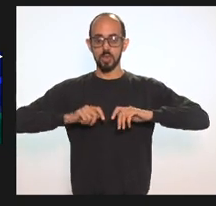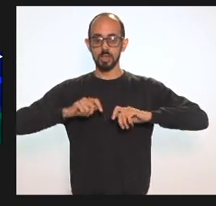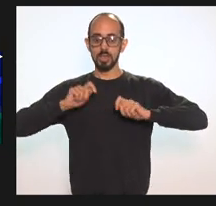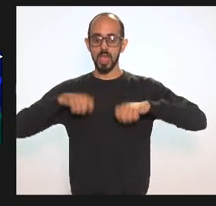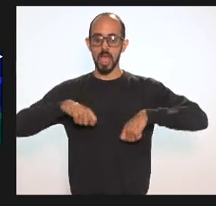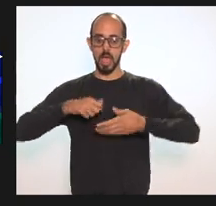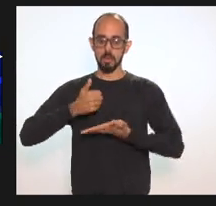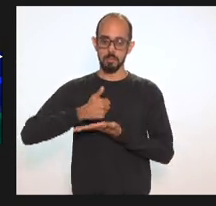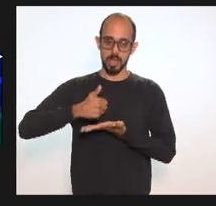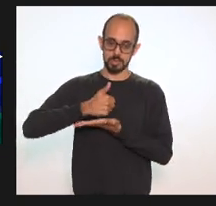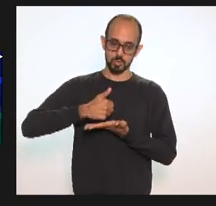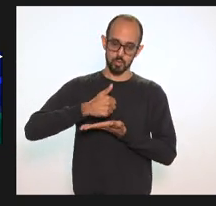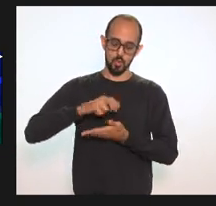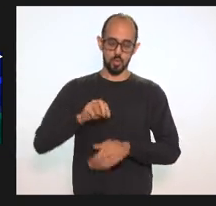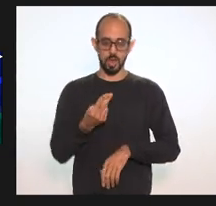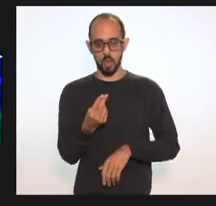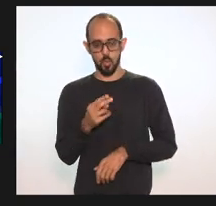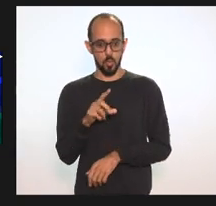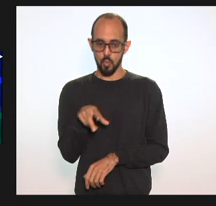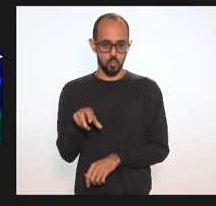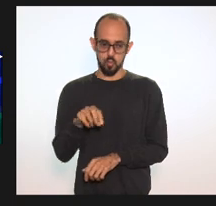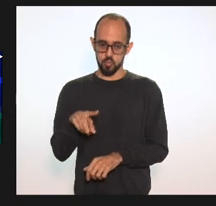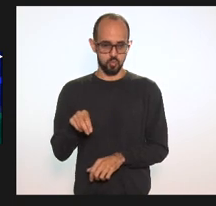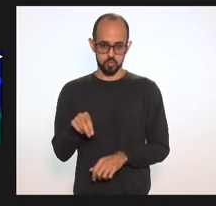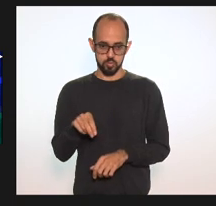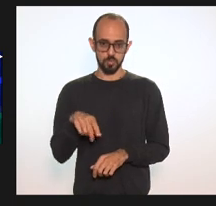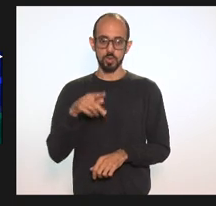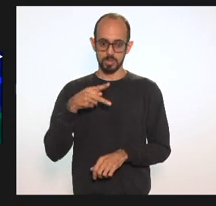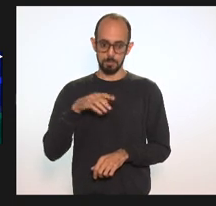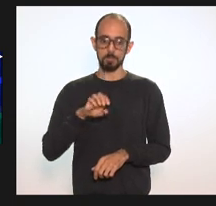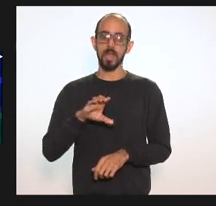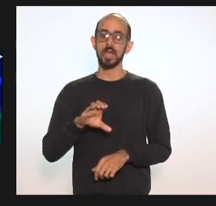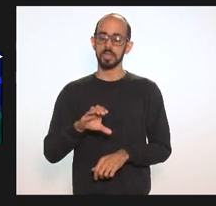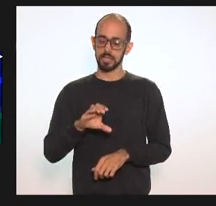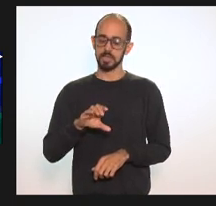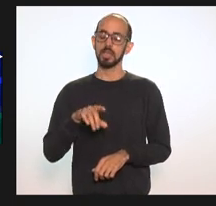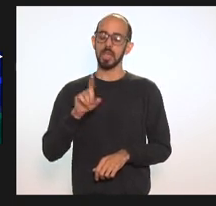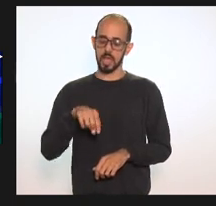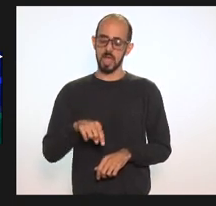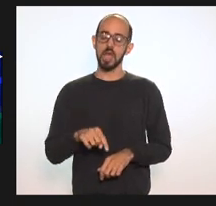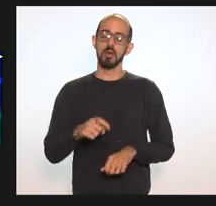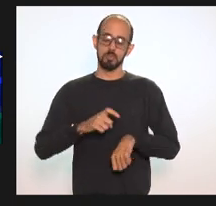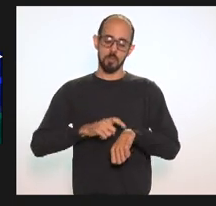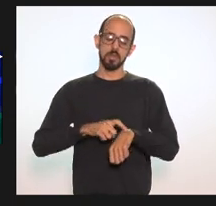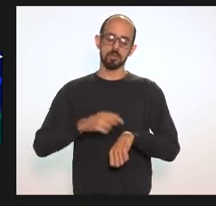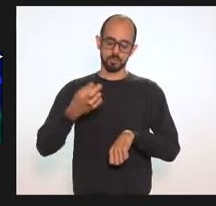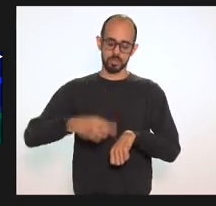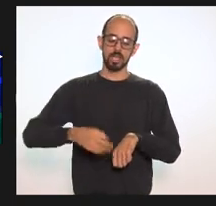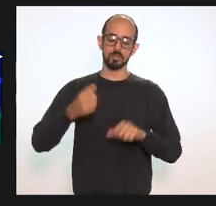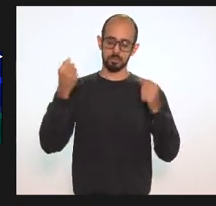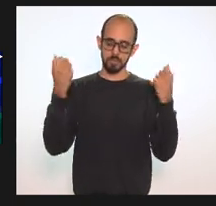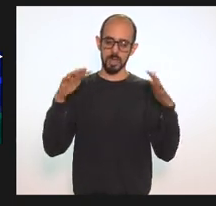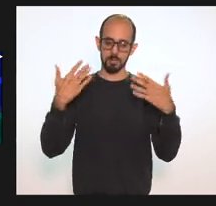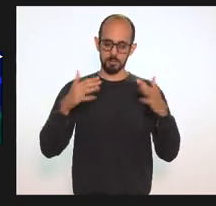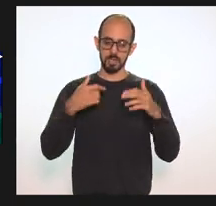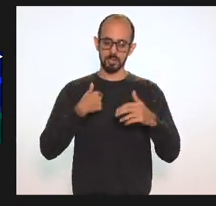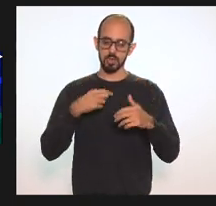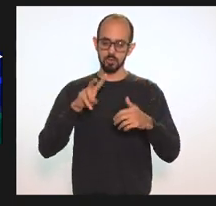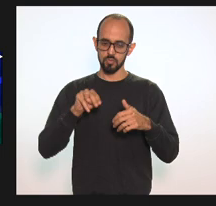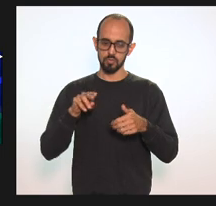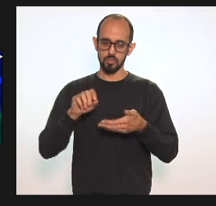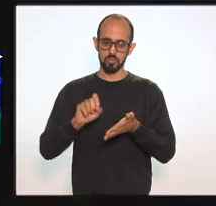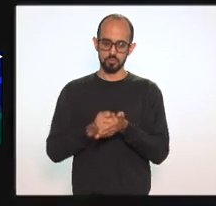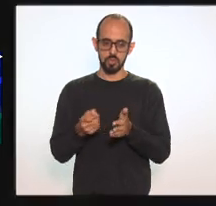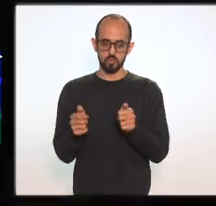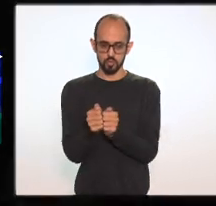essa sua fé que vem no momento muito adequado Então parabéns pela iniciativa e conte comigo